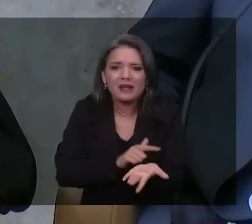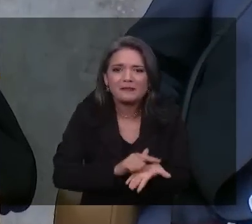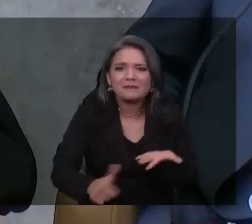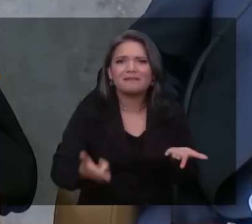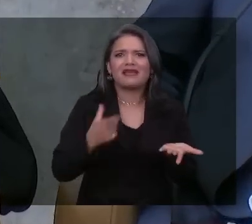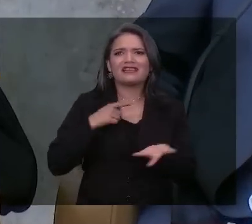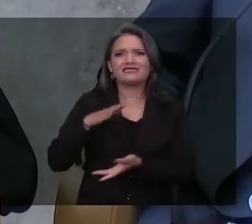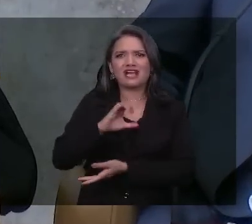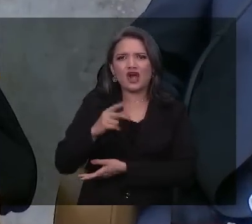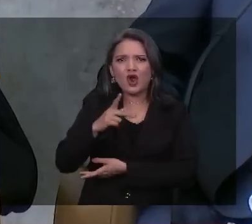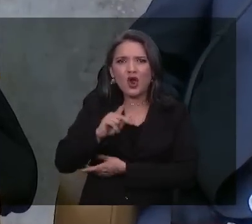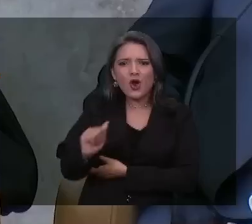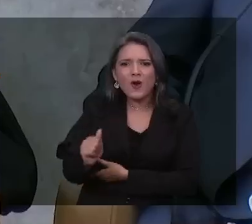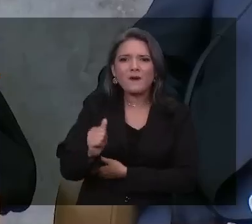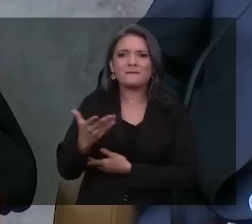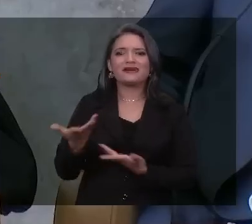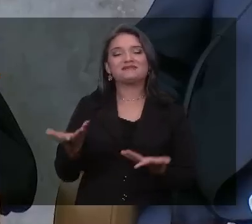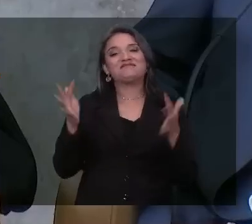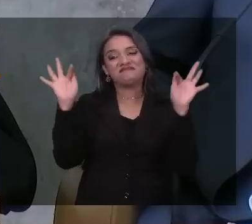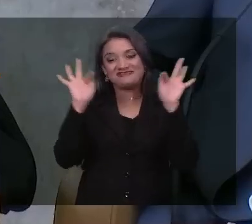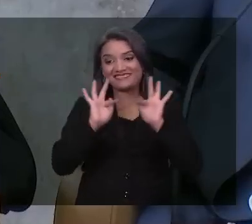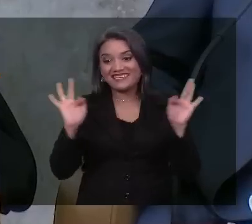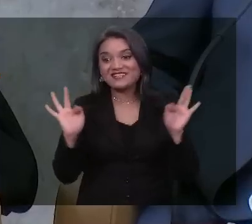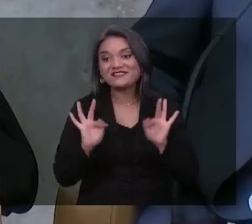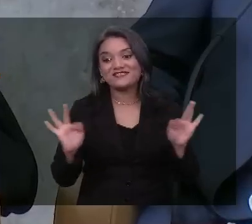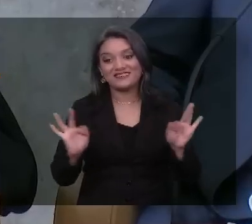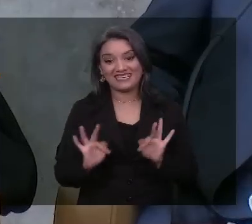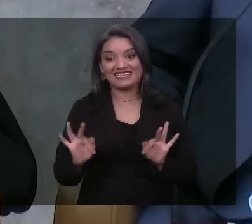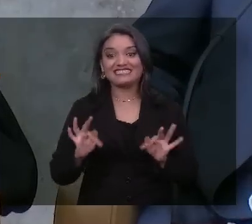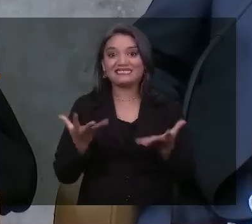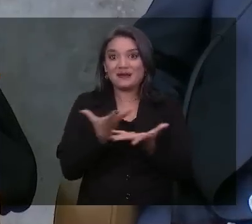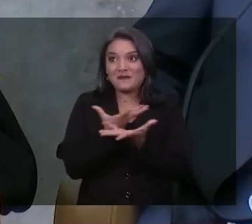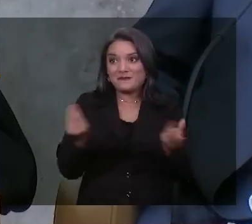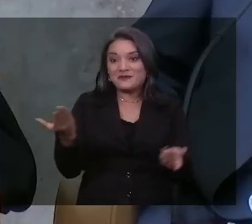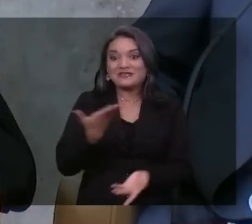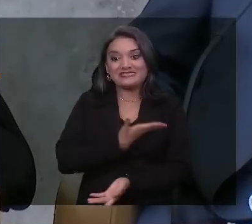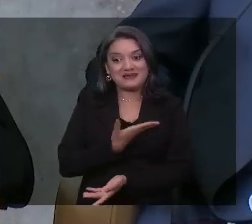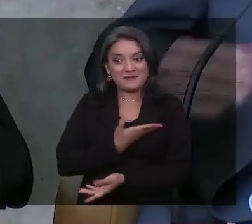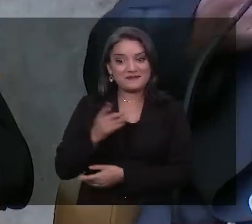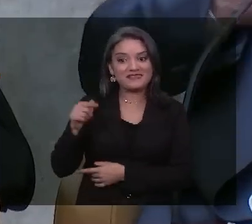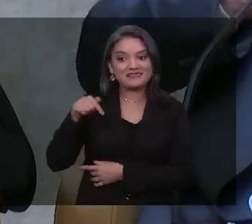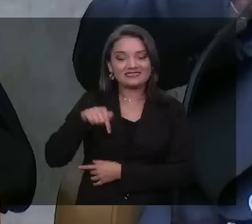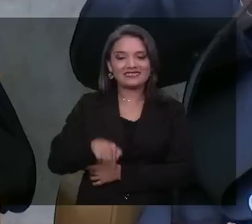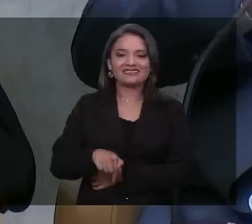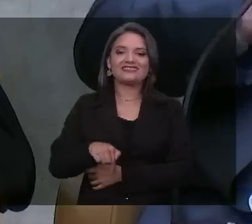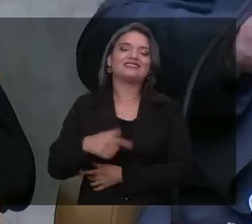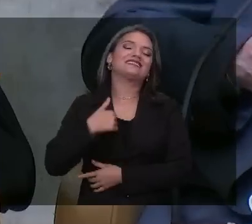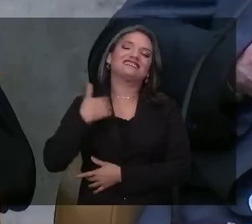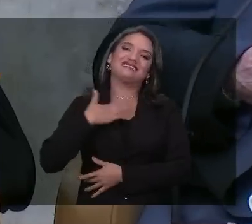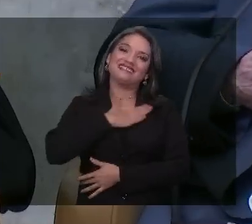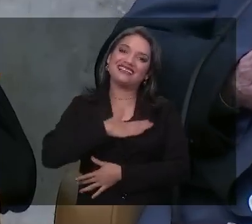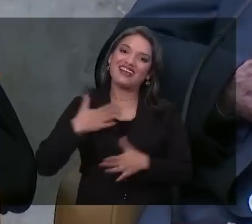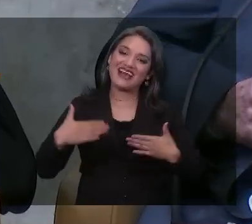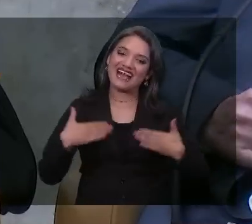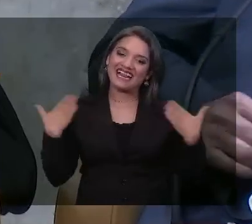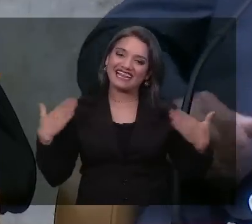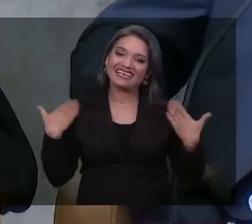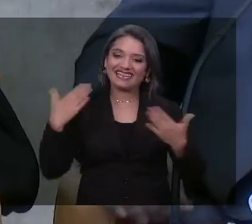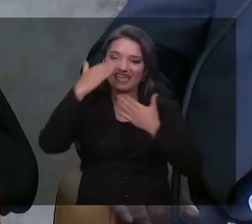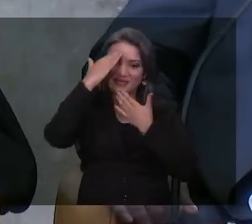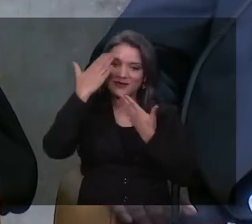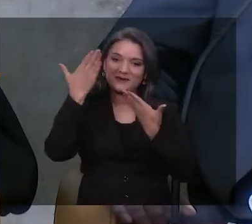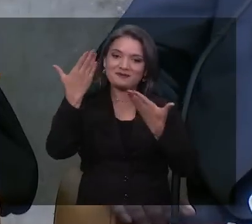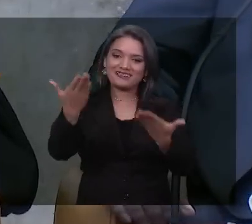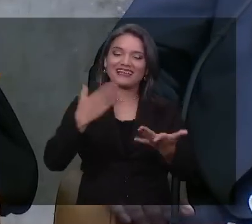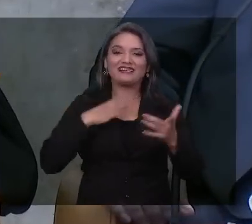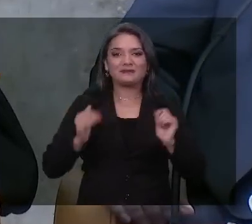Copa. É uma felicidade imensa ter tantos amigos aqui que me trazem imensa alegria e agradeço por